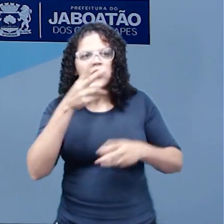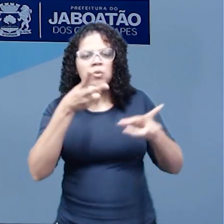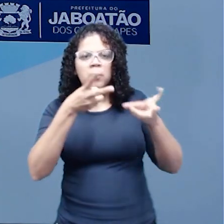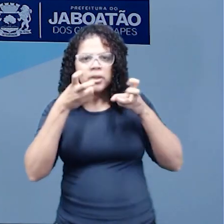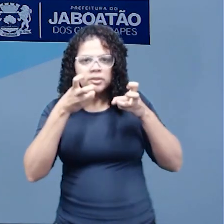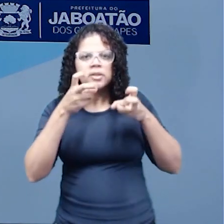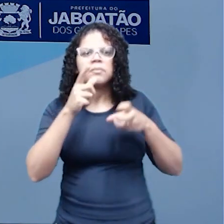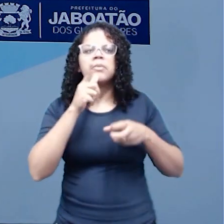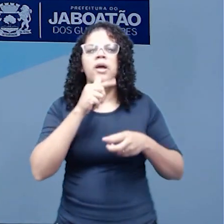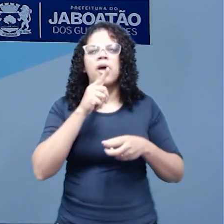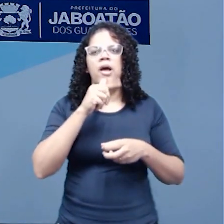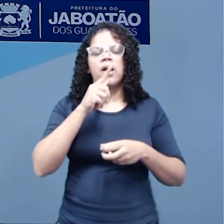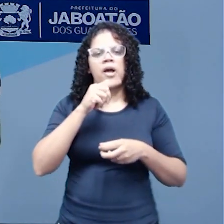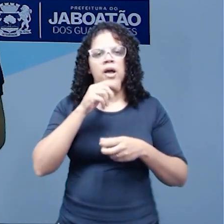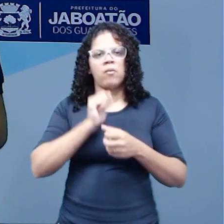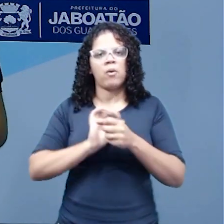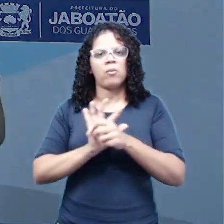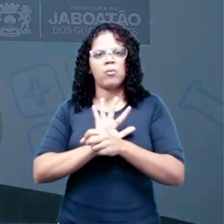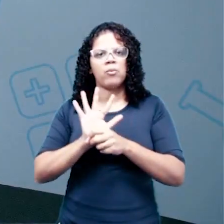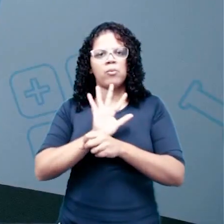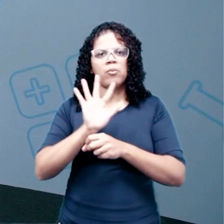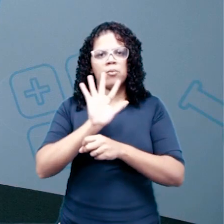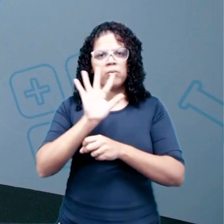em estado de vapor.